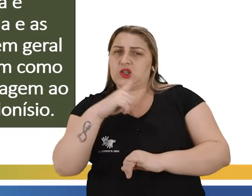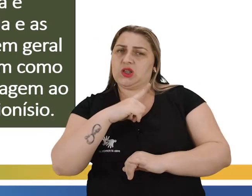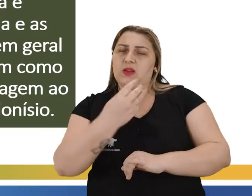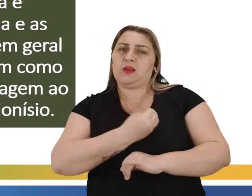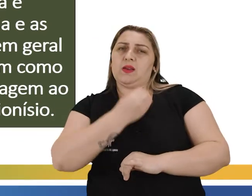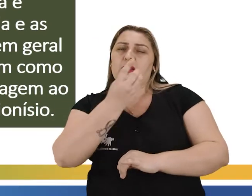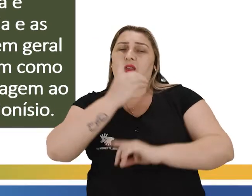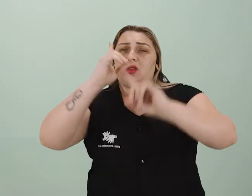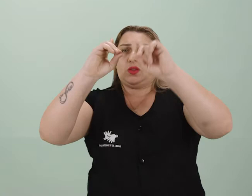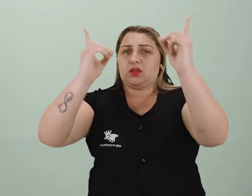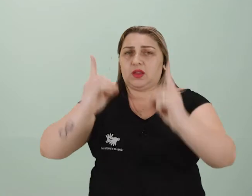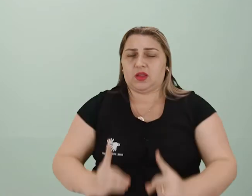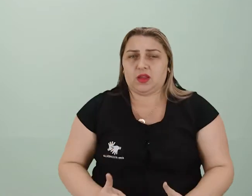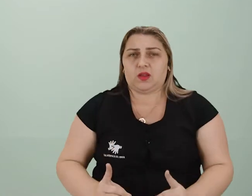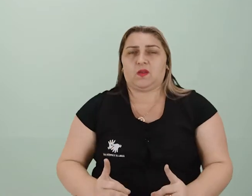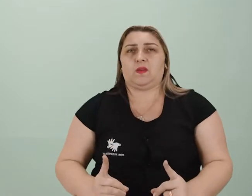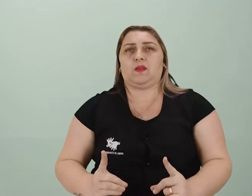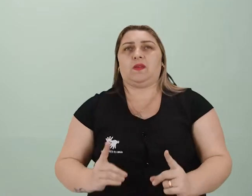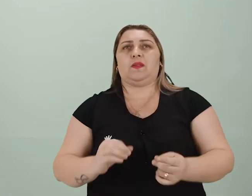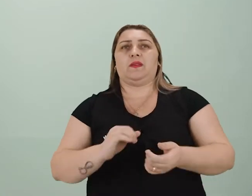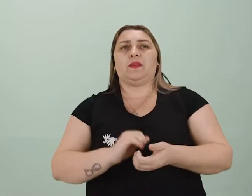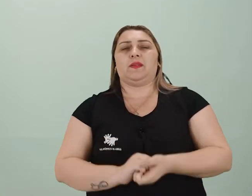de deuses, né,